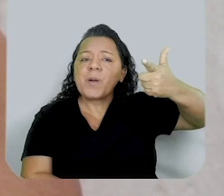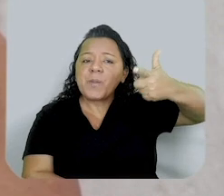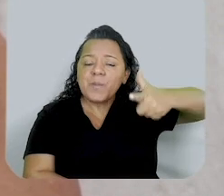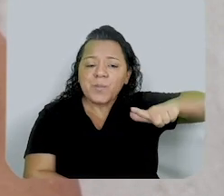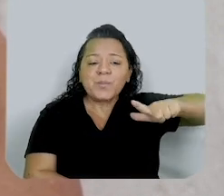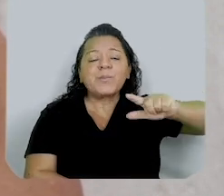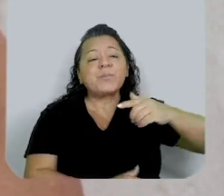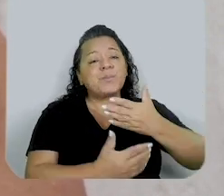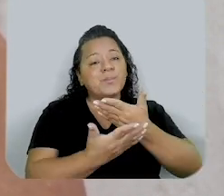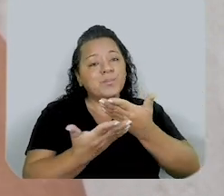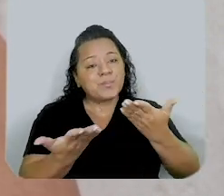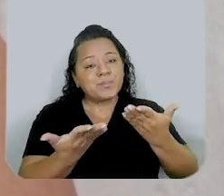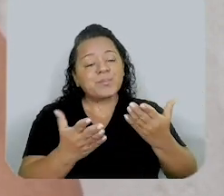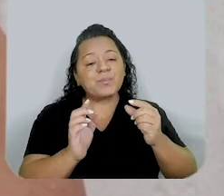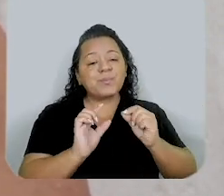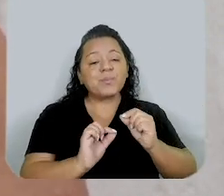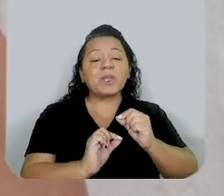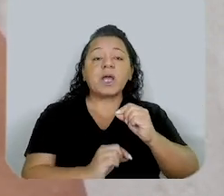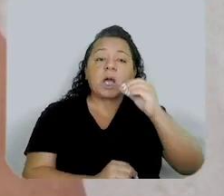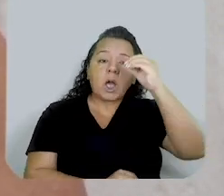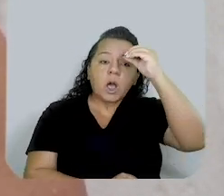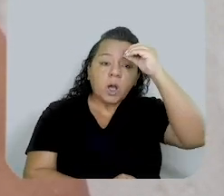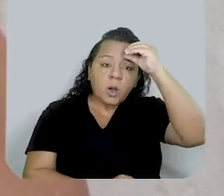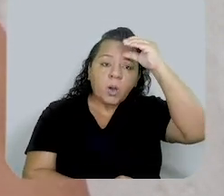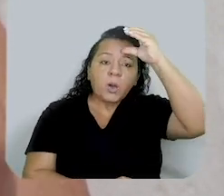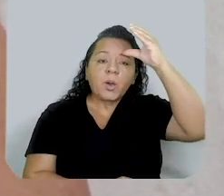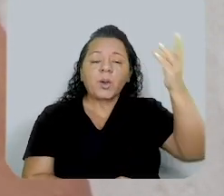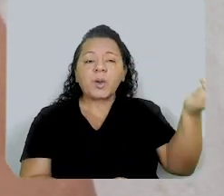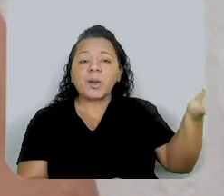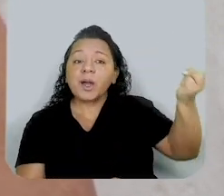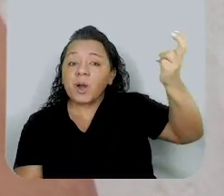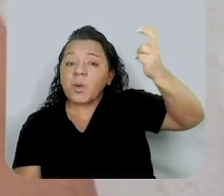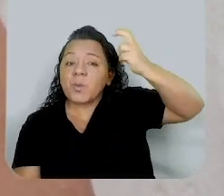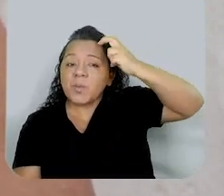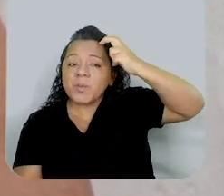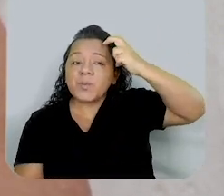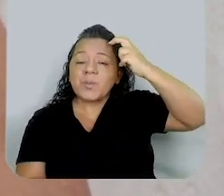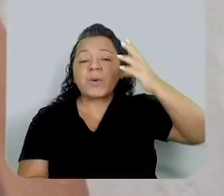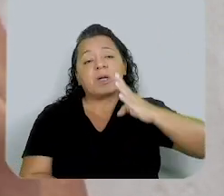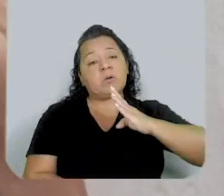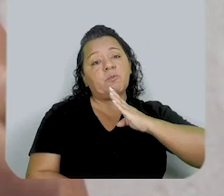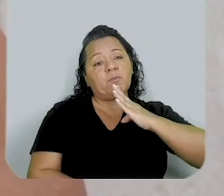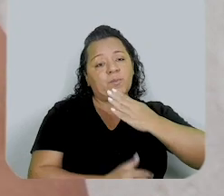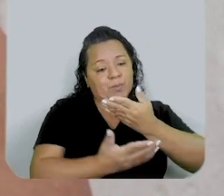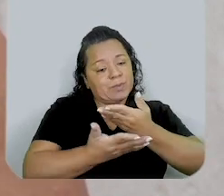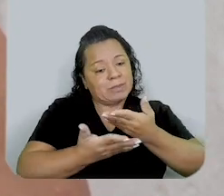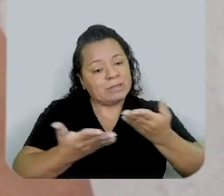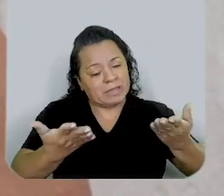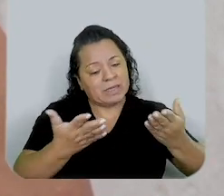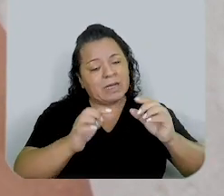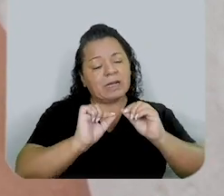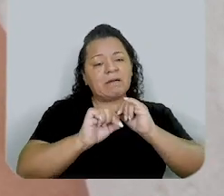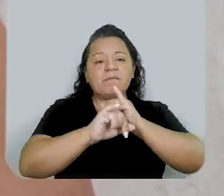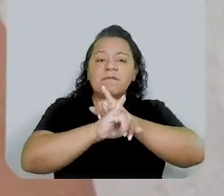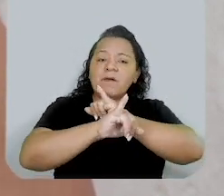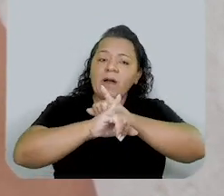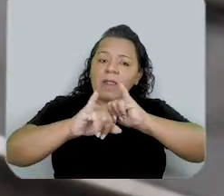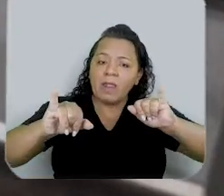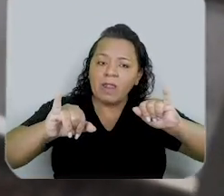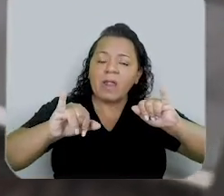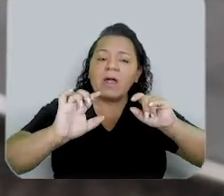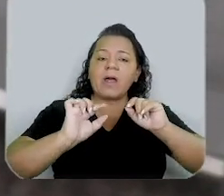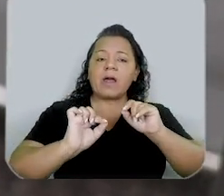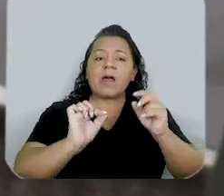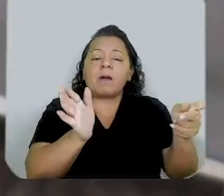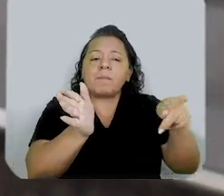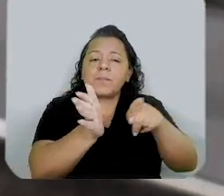conhecimento da cultura. Então, é isso que é a nossa ideia, é falar da nossa cultura através da